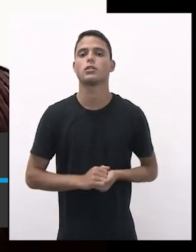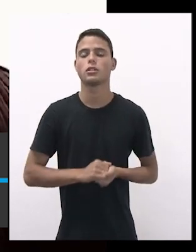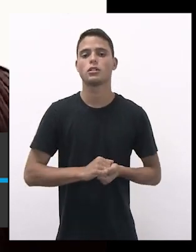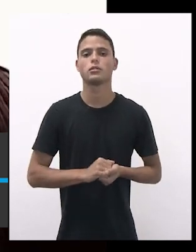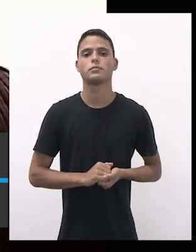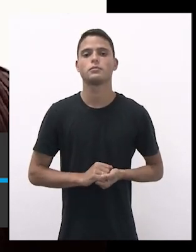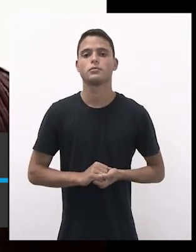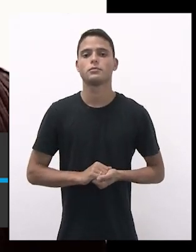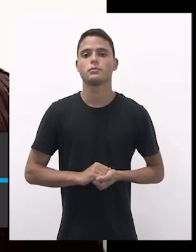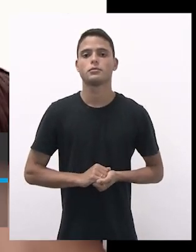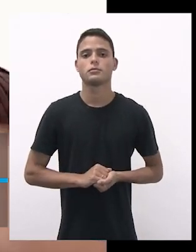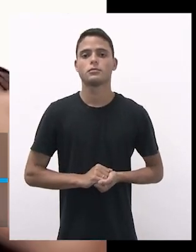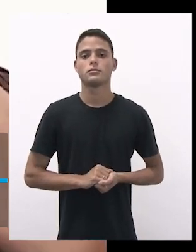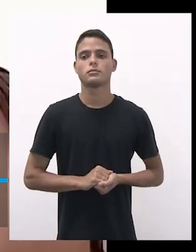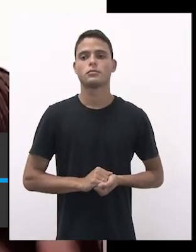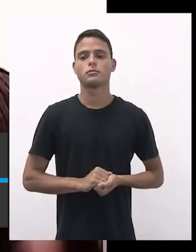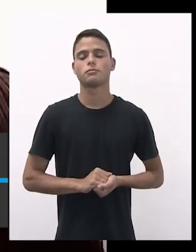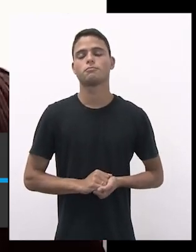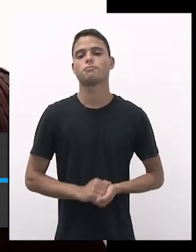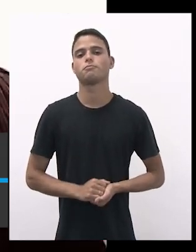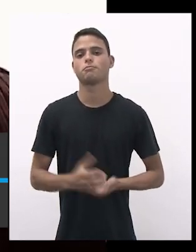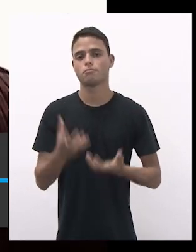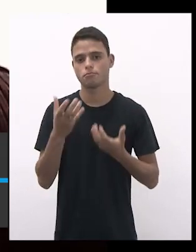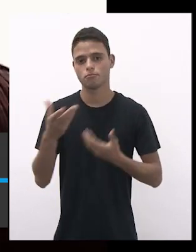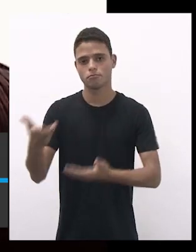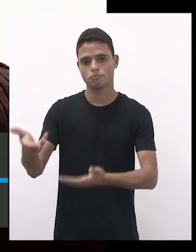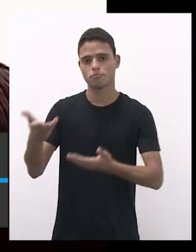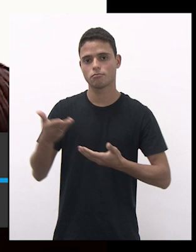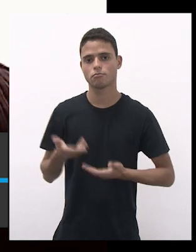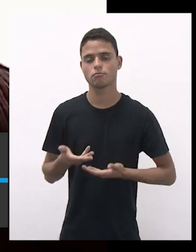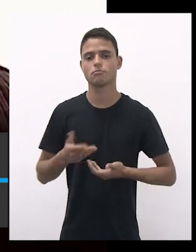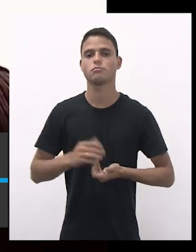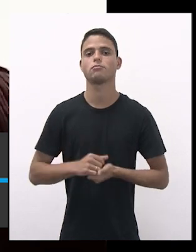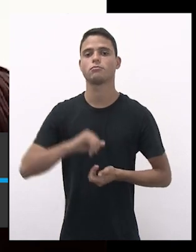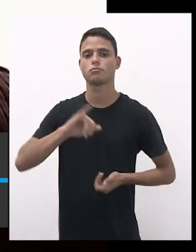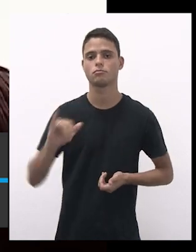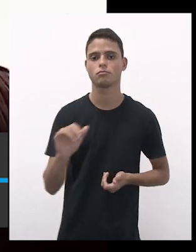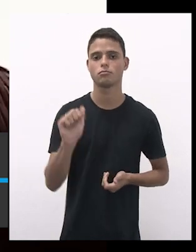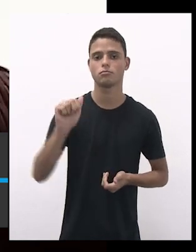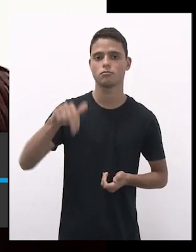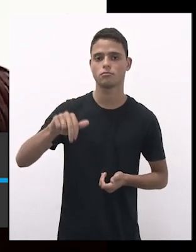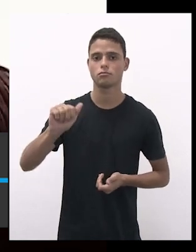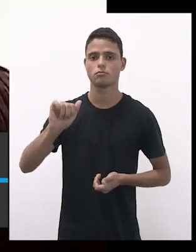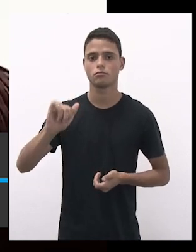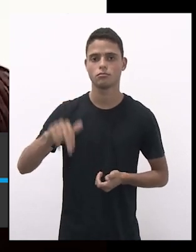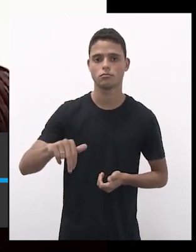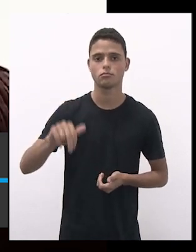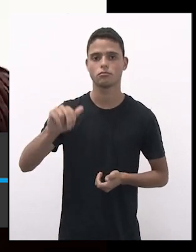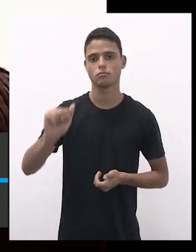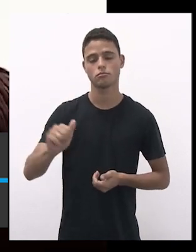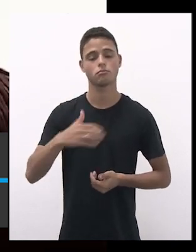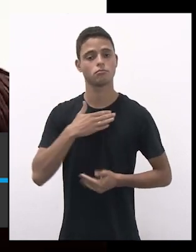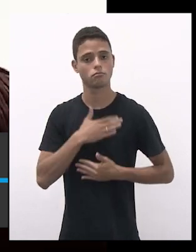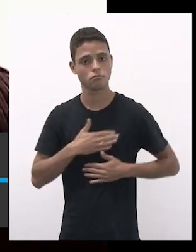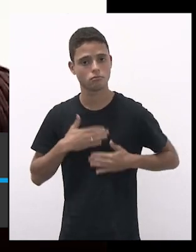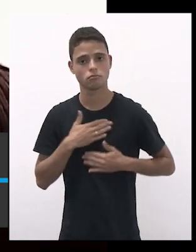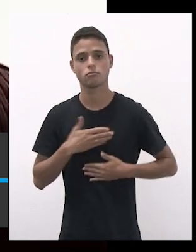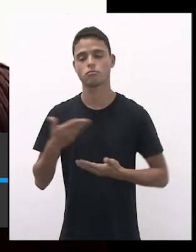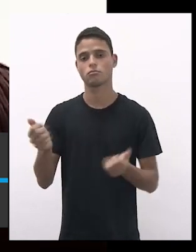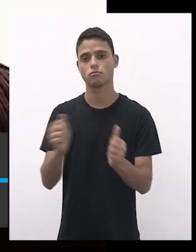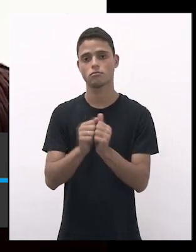Lispector. Então, eu quero dar as boas-vindas à Janaína. É um prazer tê-la aqui